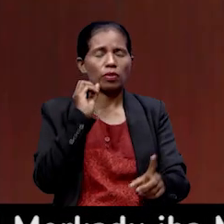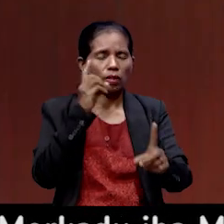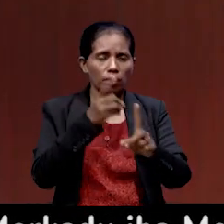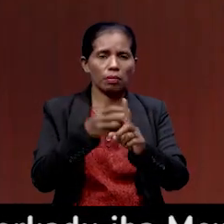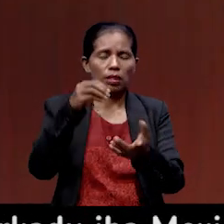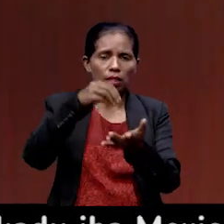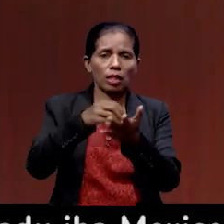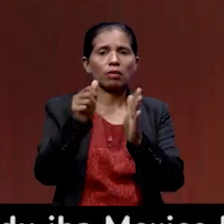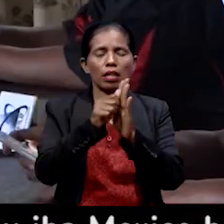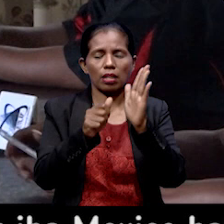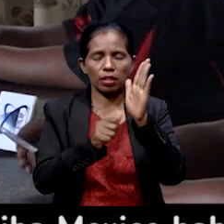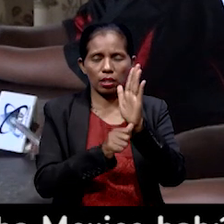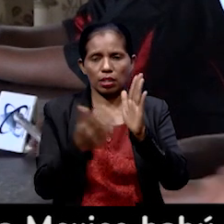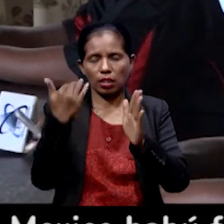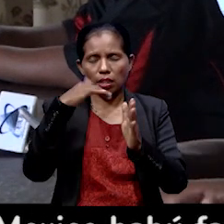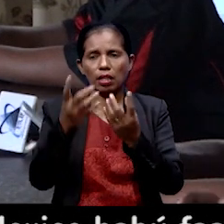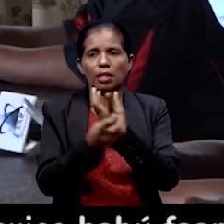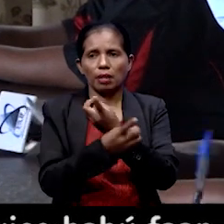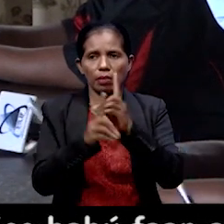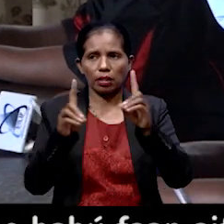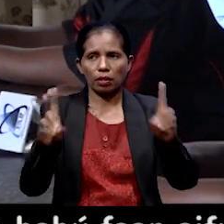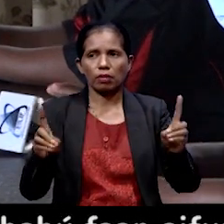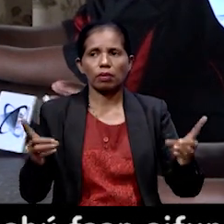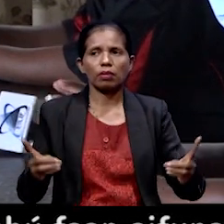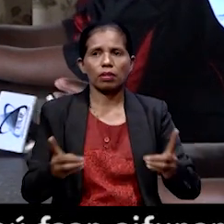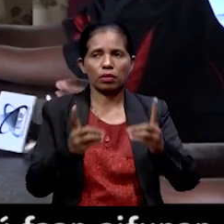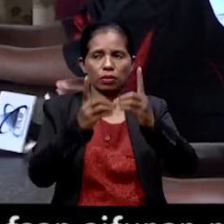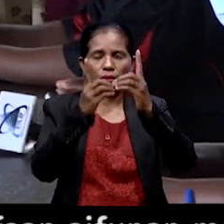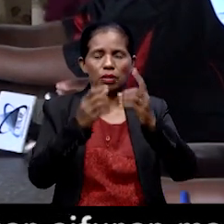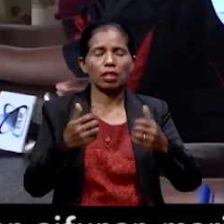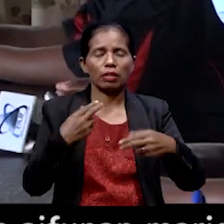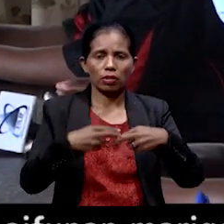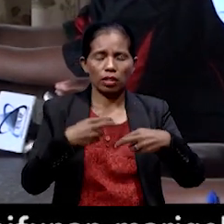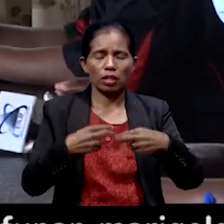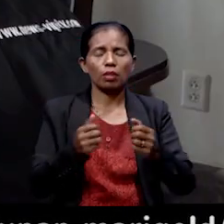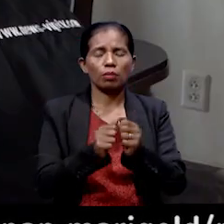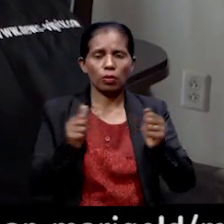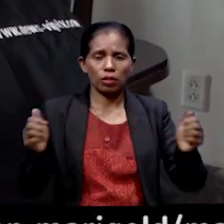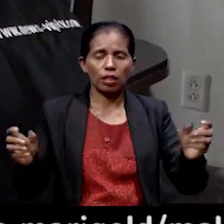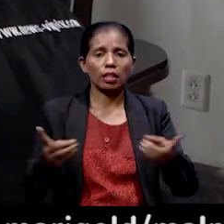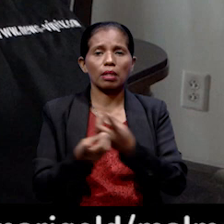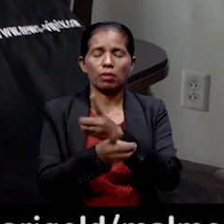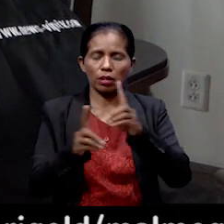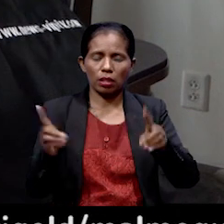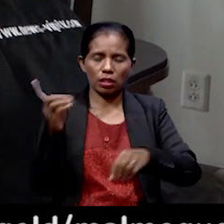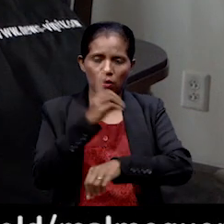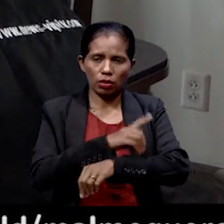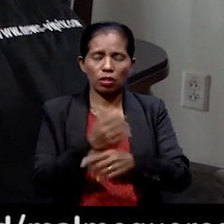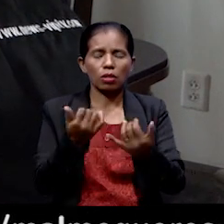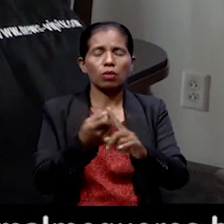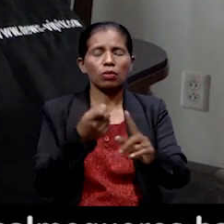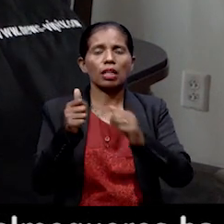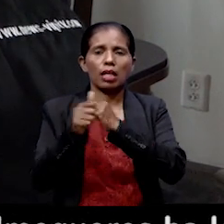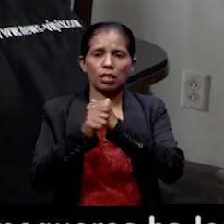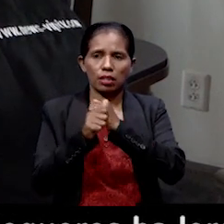afirmativa para a inovação democrática ou de assoro ameaça botzira para a democracia ou enoronniã e russi a ação coletiva.